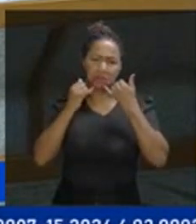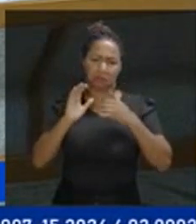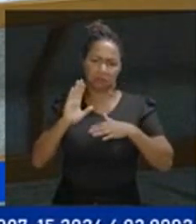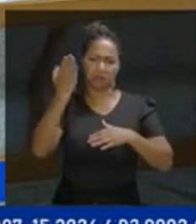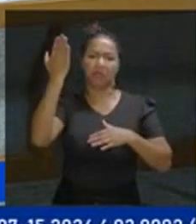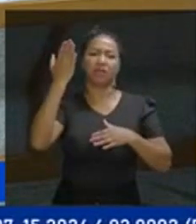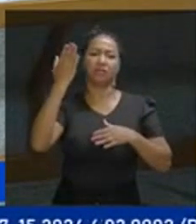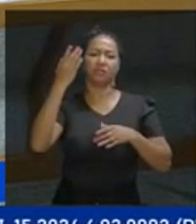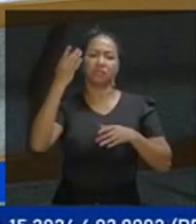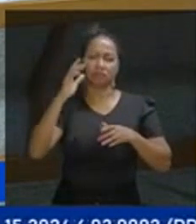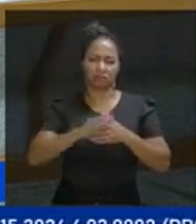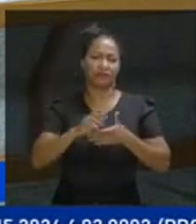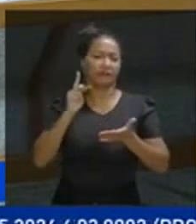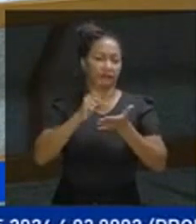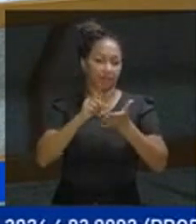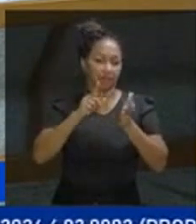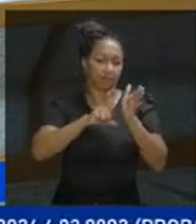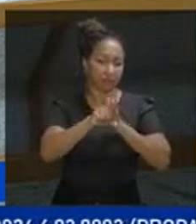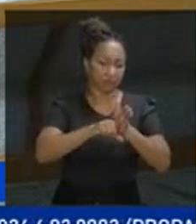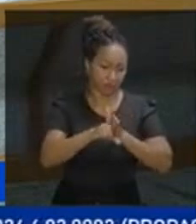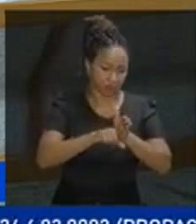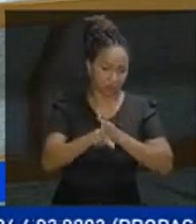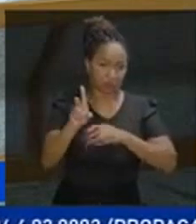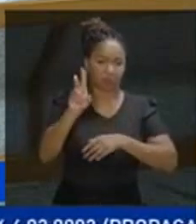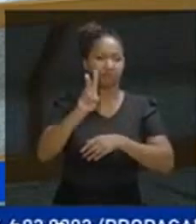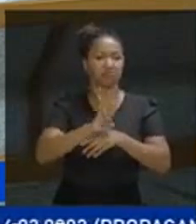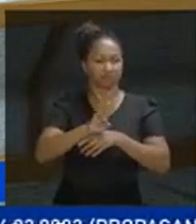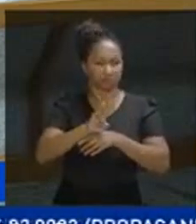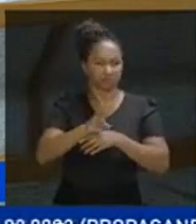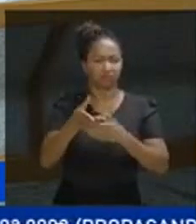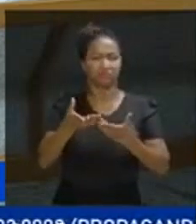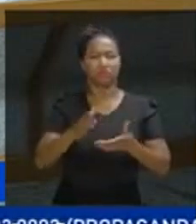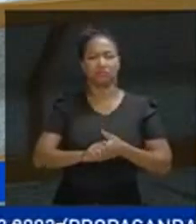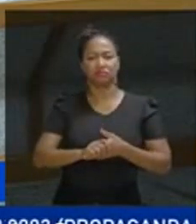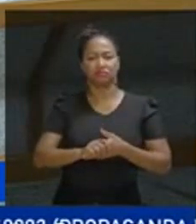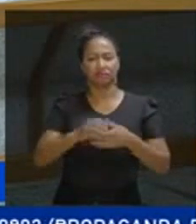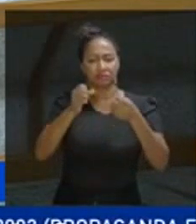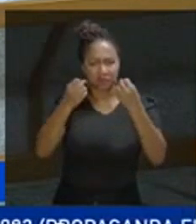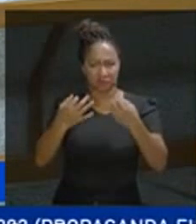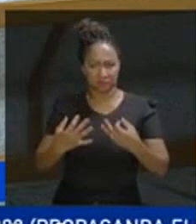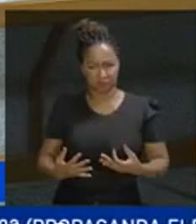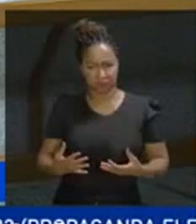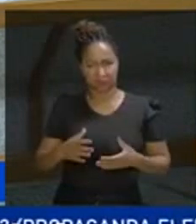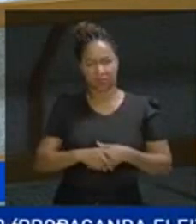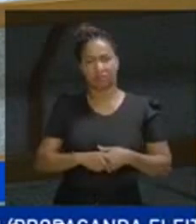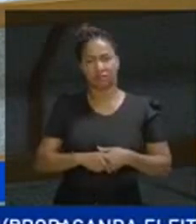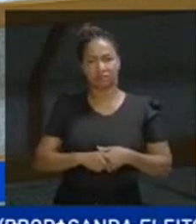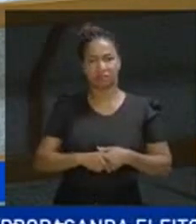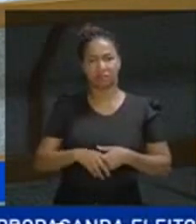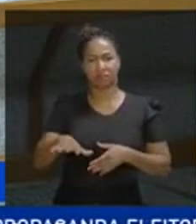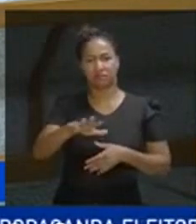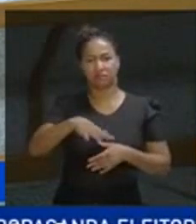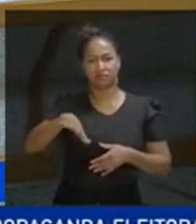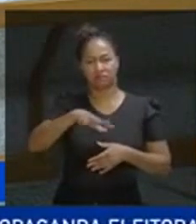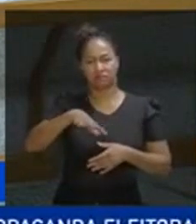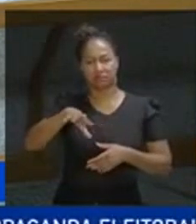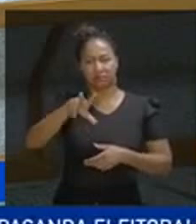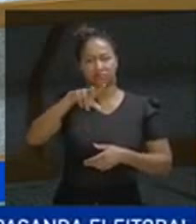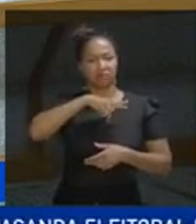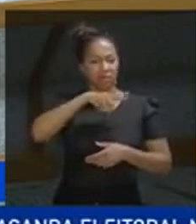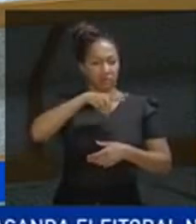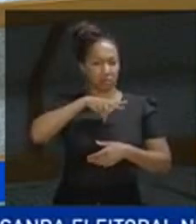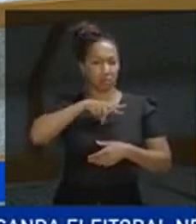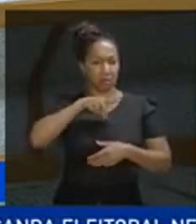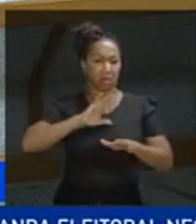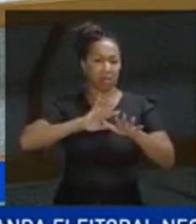é a investigação. O relator constrói muito bem, dispondo, olha, dentro do ambiente privado de